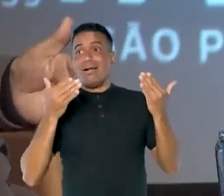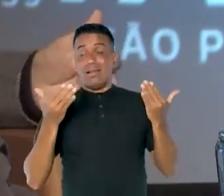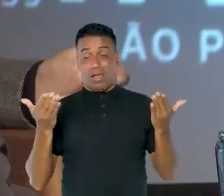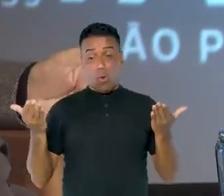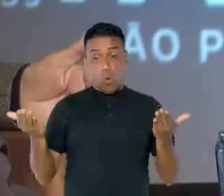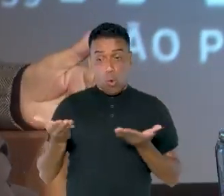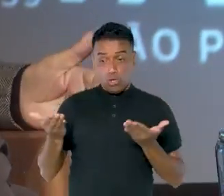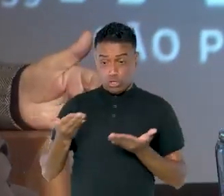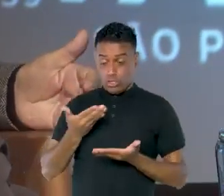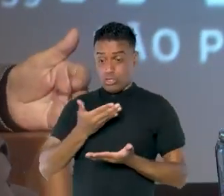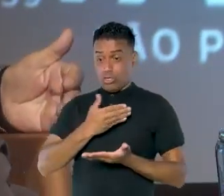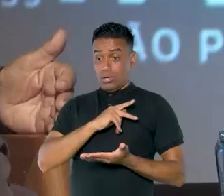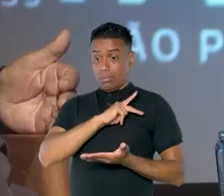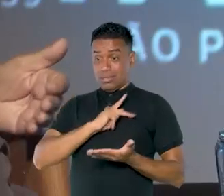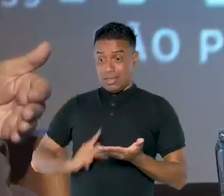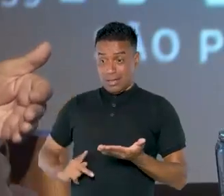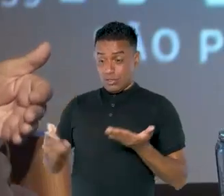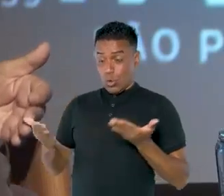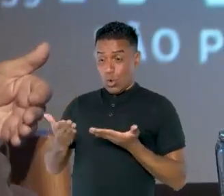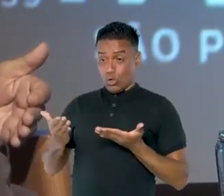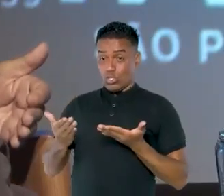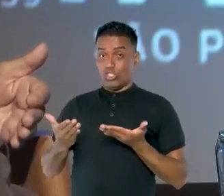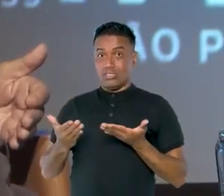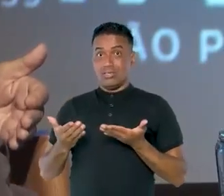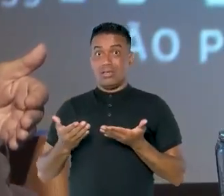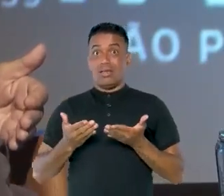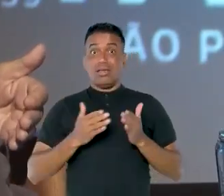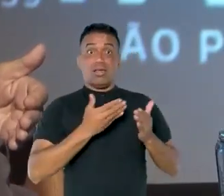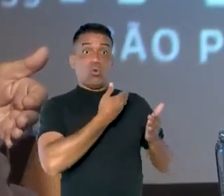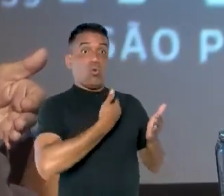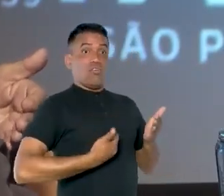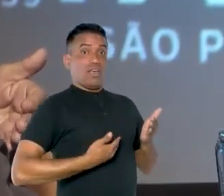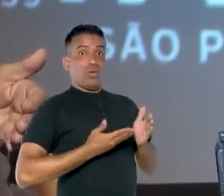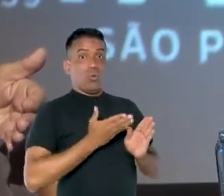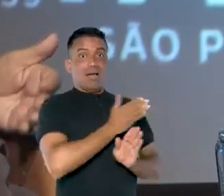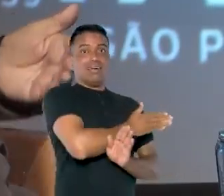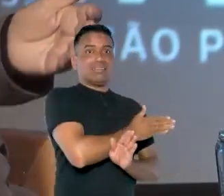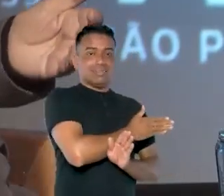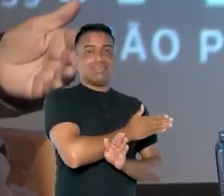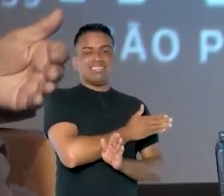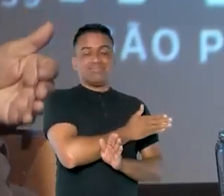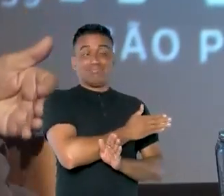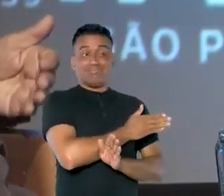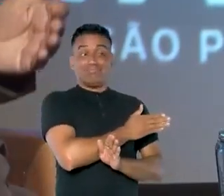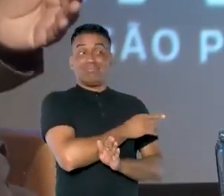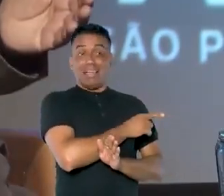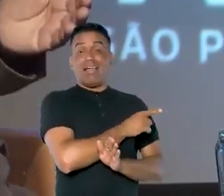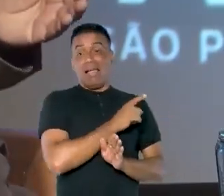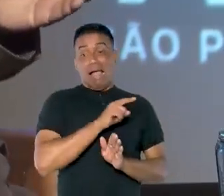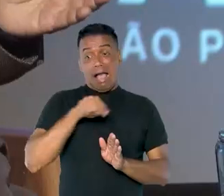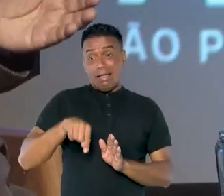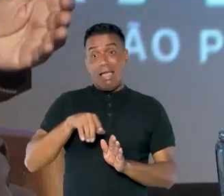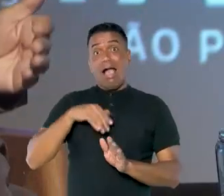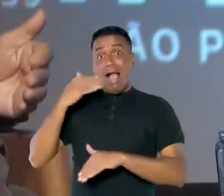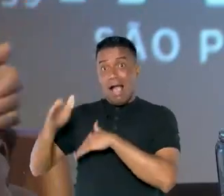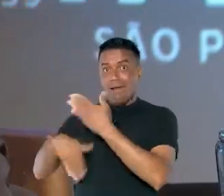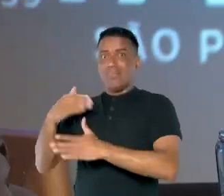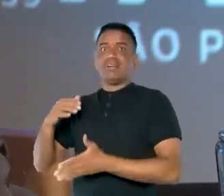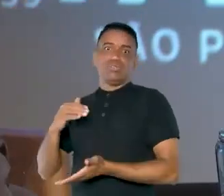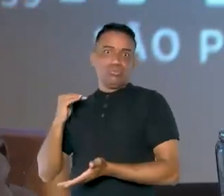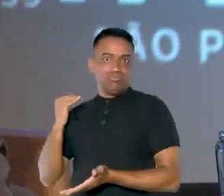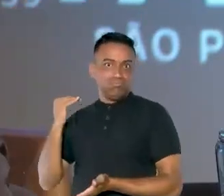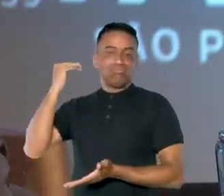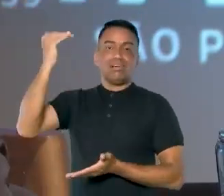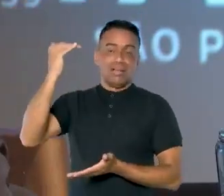com o governo que saiu, nós temos avanços reais. Por exemplo, nós temos o Ministério dos Povos